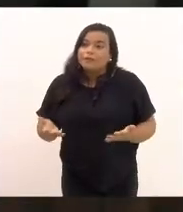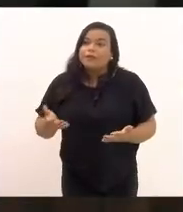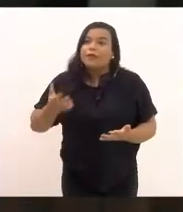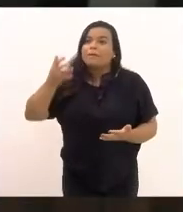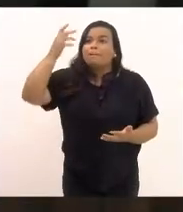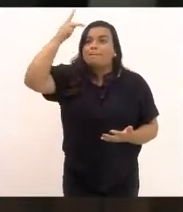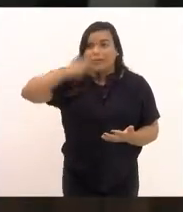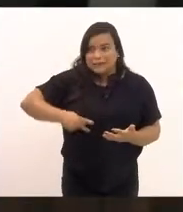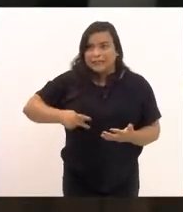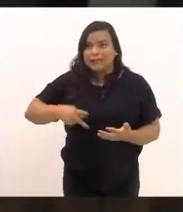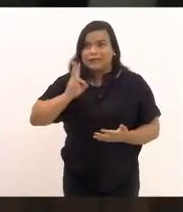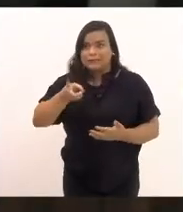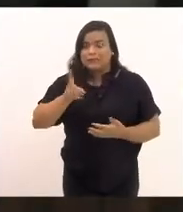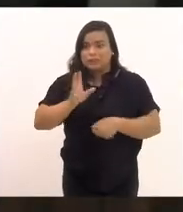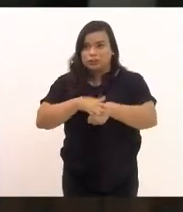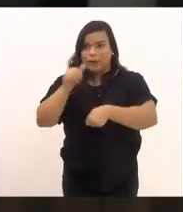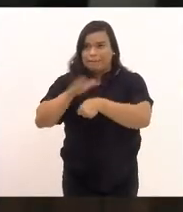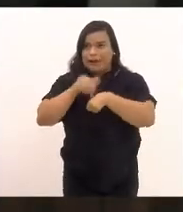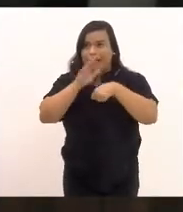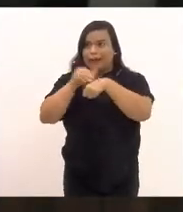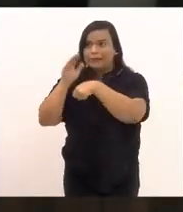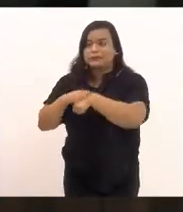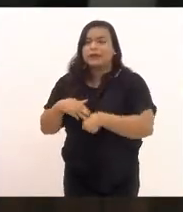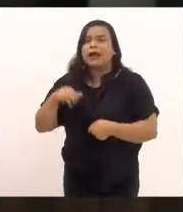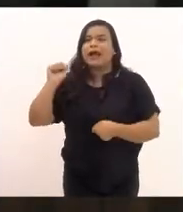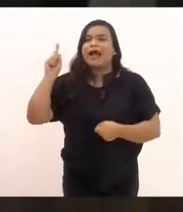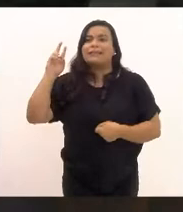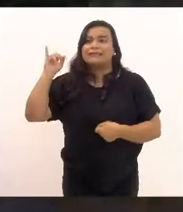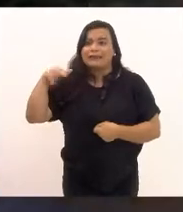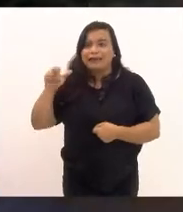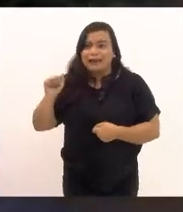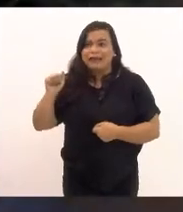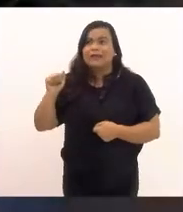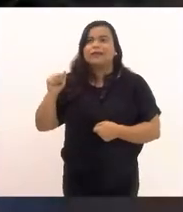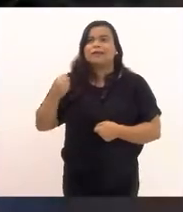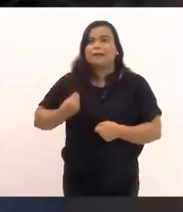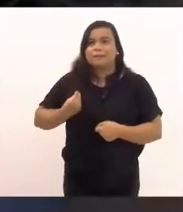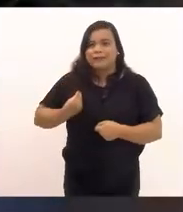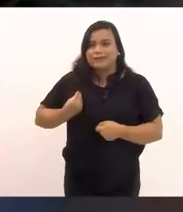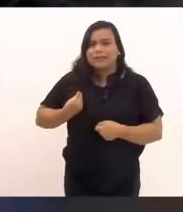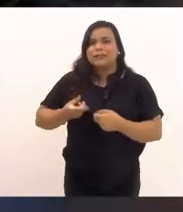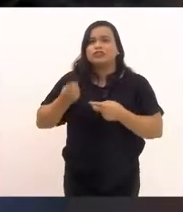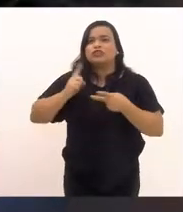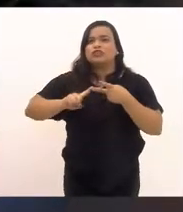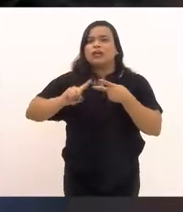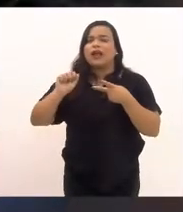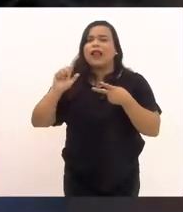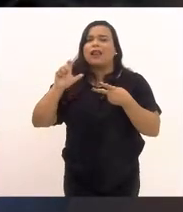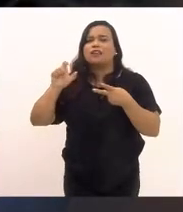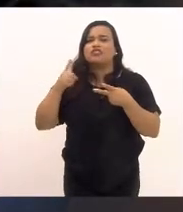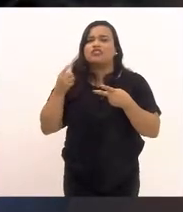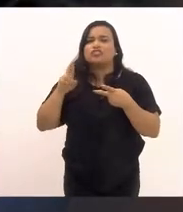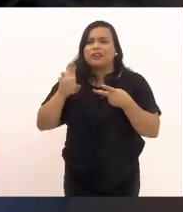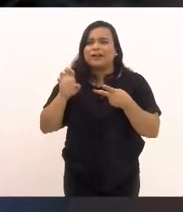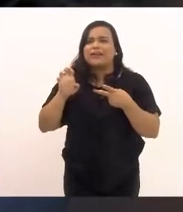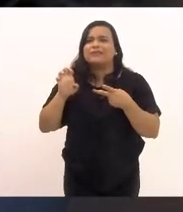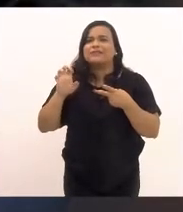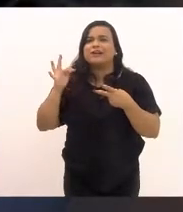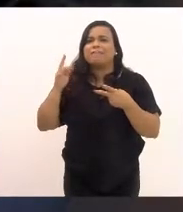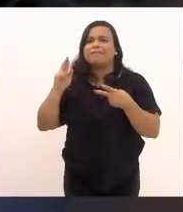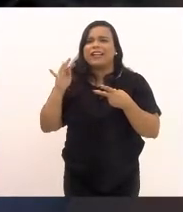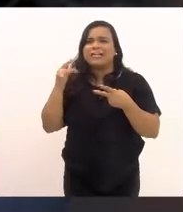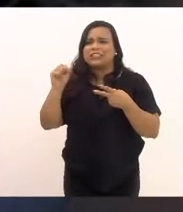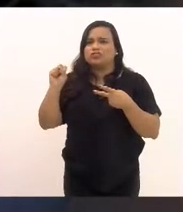vai proceder à chamada. Adriana Baltazar, presidente, já votou. Alexandre Freitas, deputado Alexandre